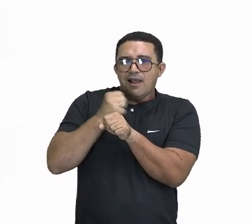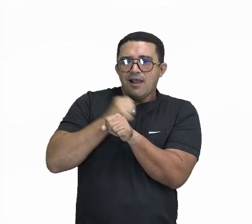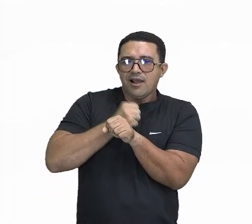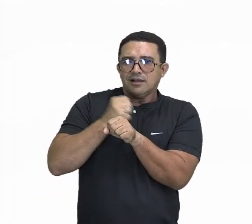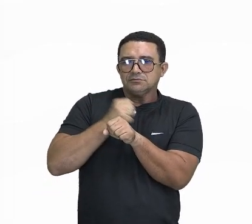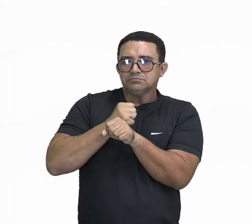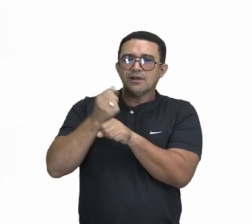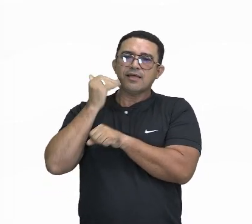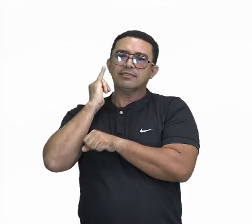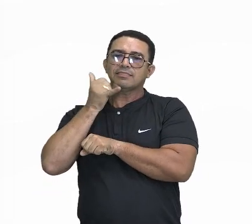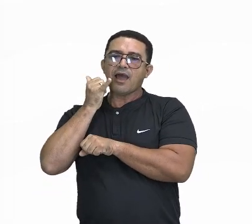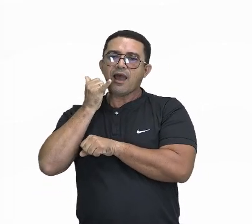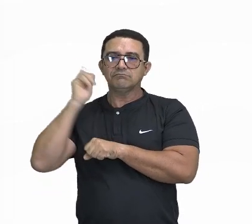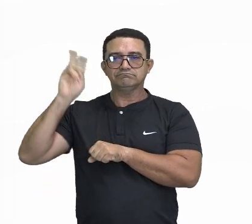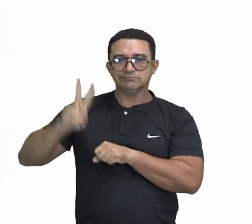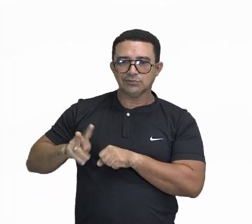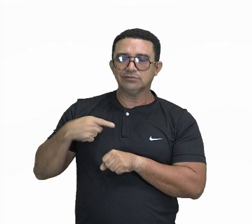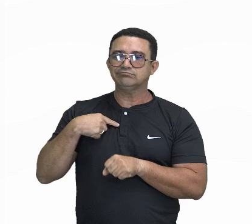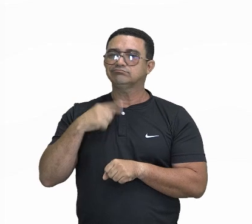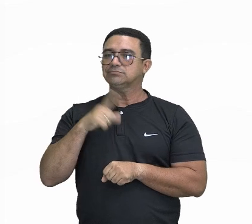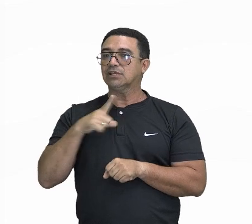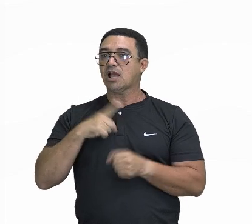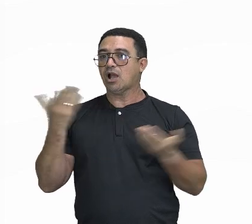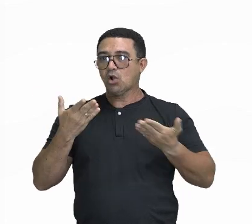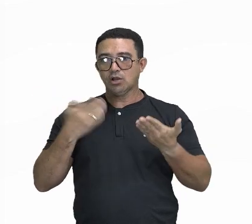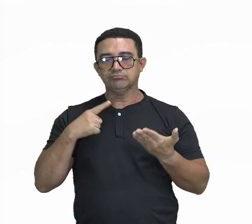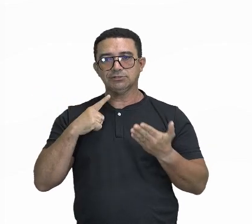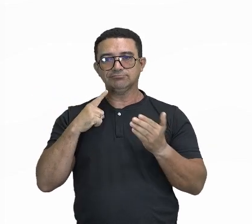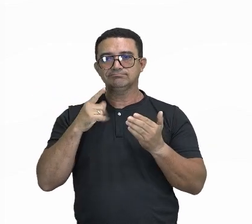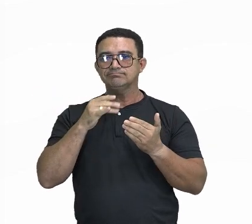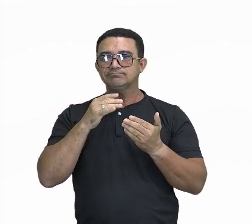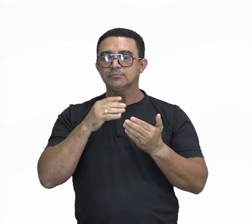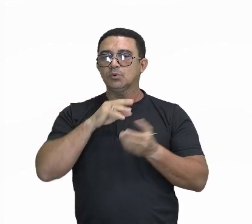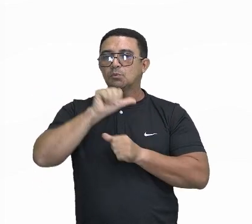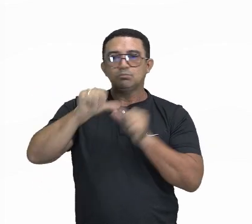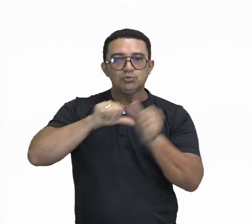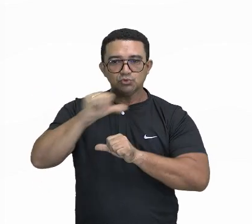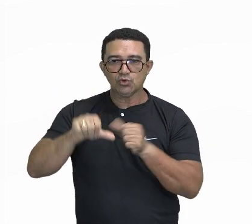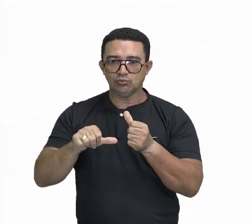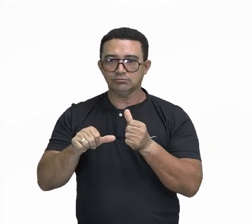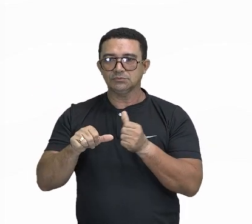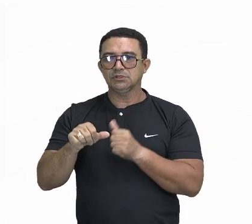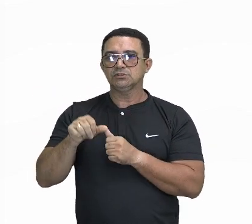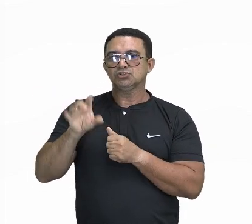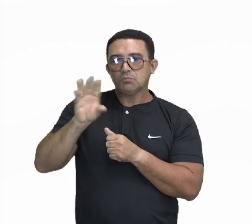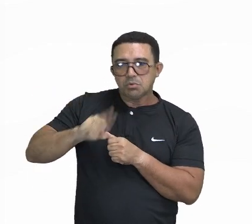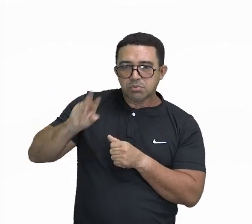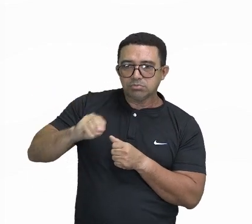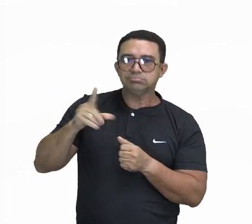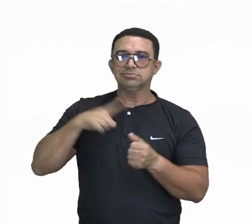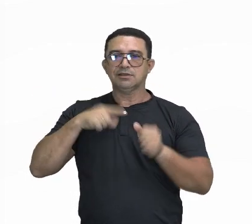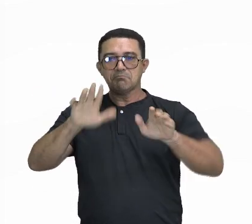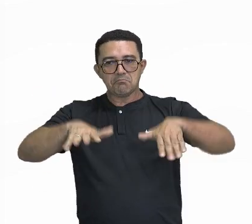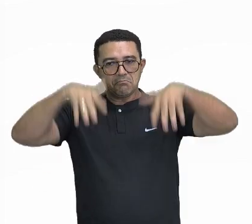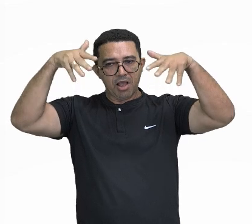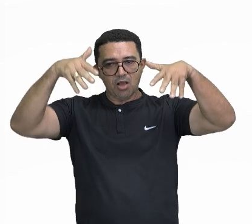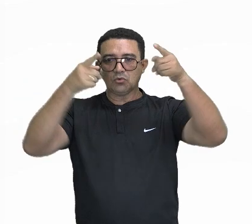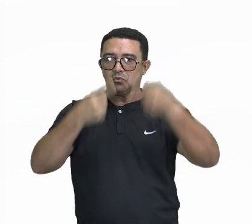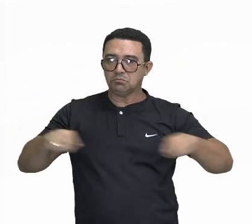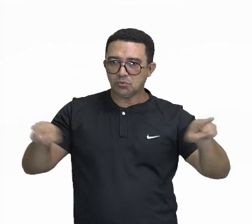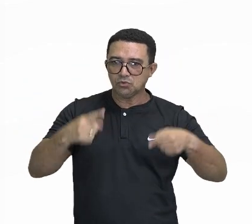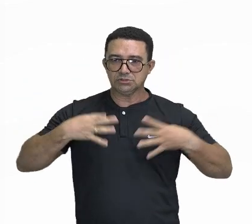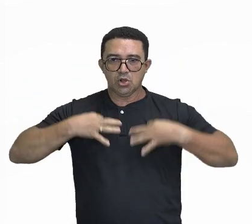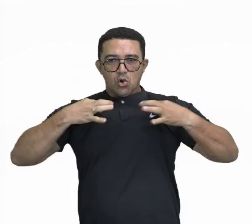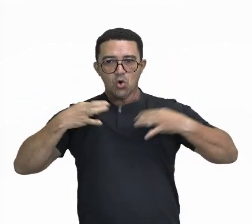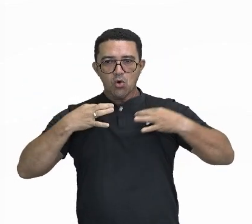contar histórias ganhou recursos para além da oralidade. Palco, figurino, música e